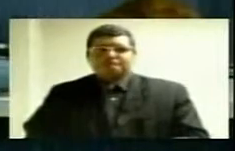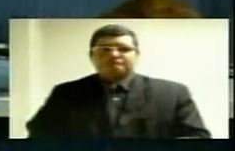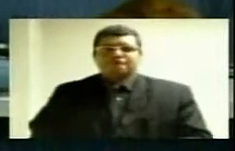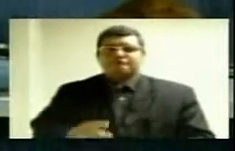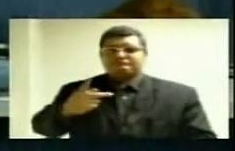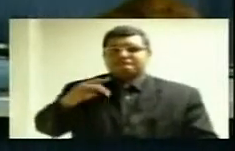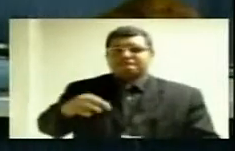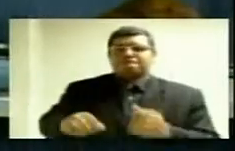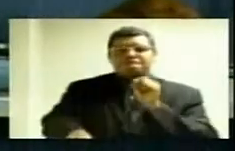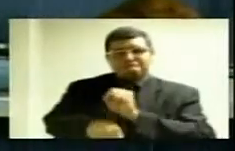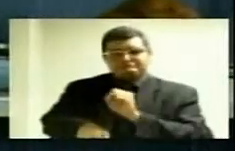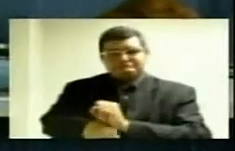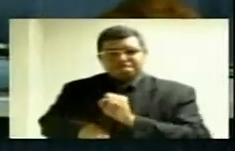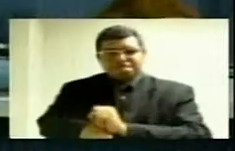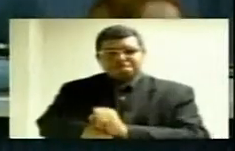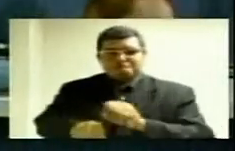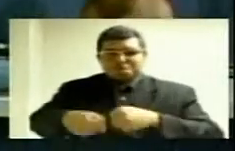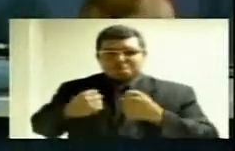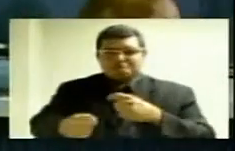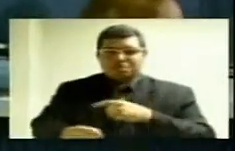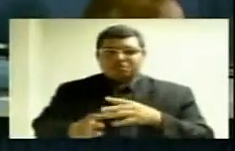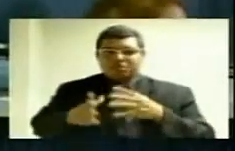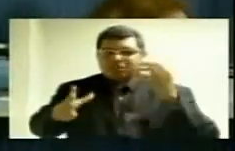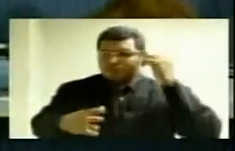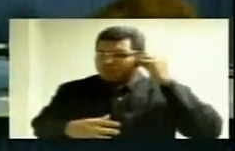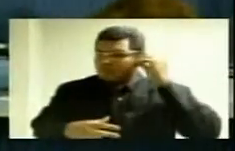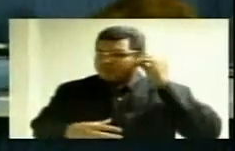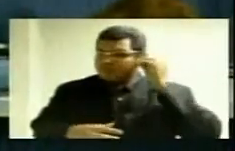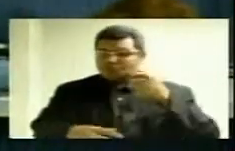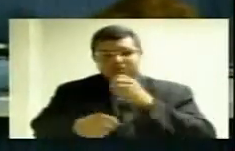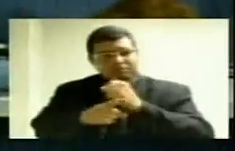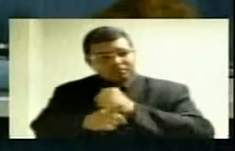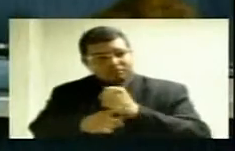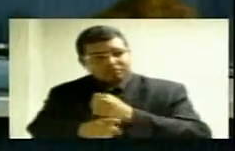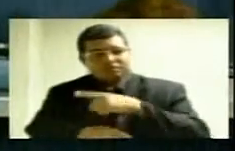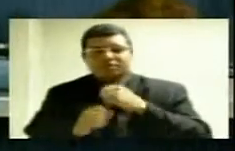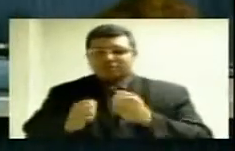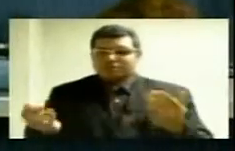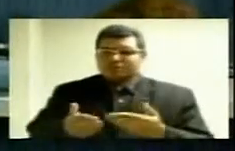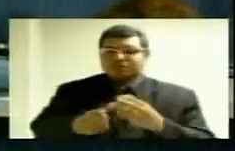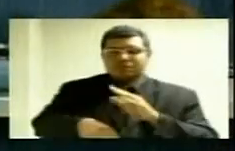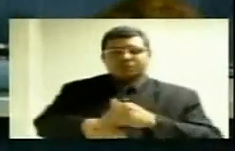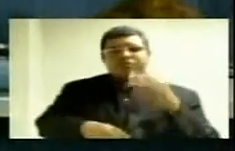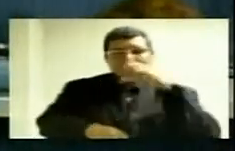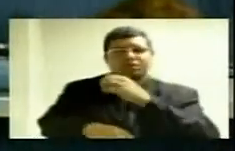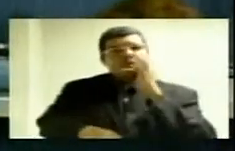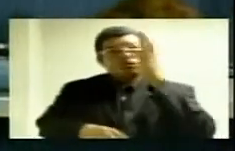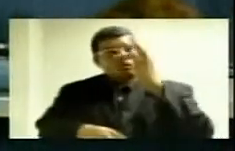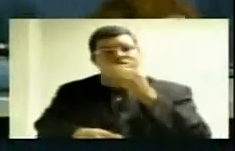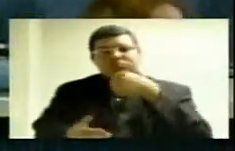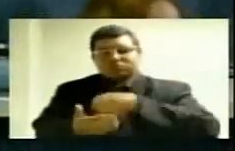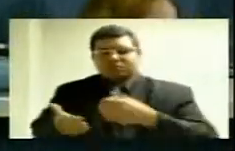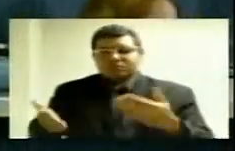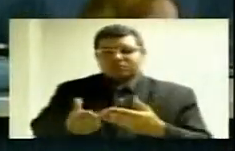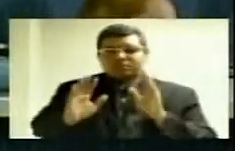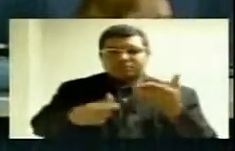do PT. Eu espero que os esforços sejam empreendidos nesses próximos dias e que nós possamos muito em breve